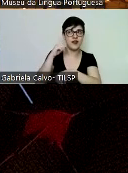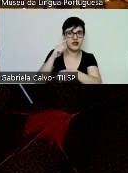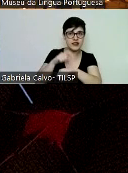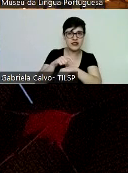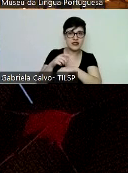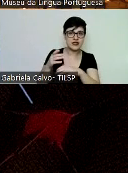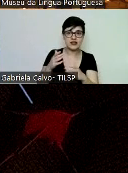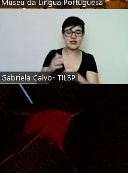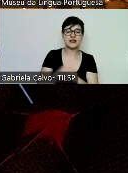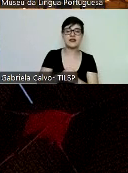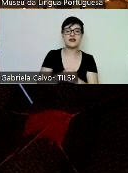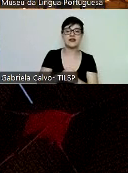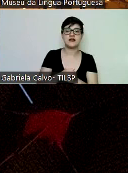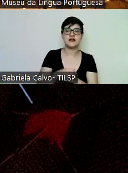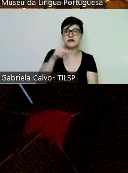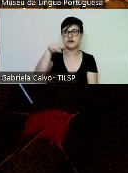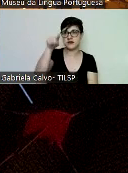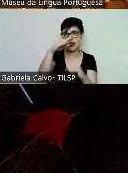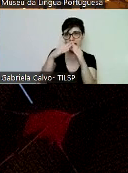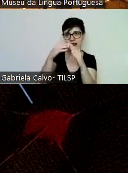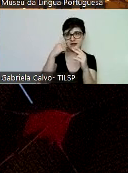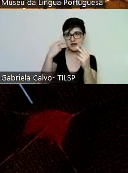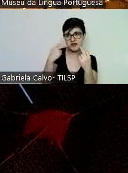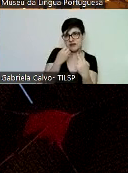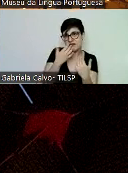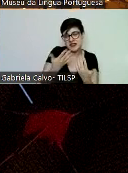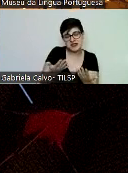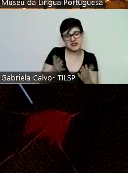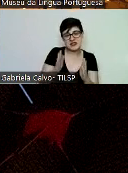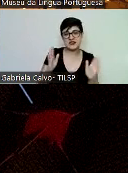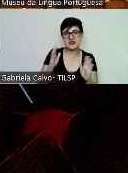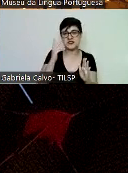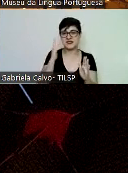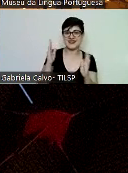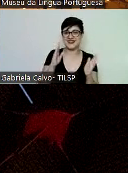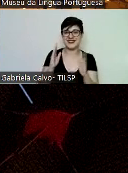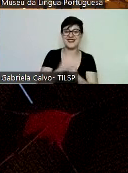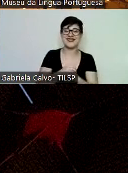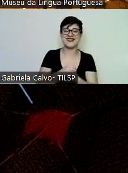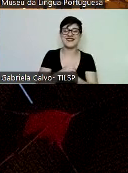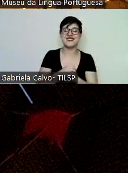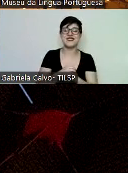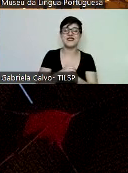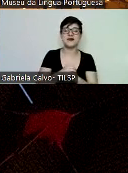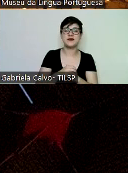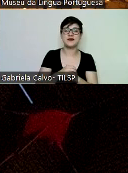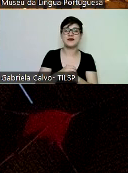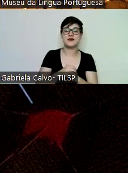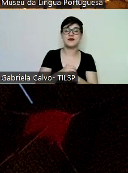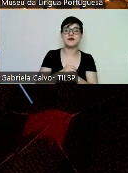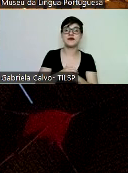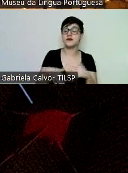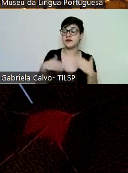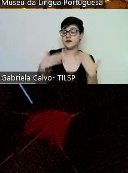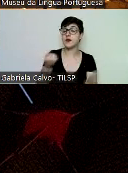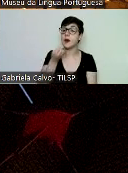ruim pessoal que tá de casa tá me vendo direito que se eu sair muito do campo Mas tá tudo ok só para eu poder Então acho